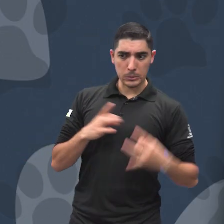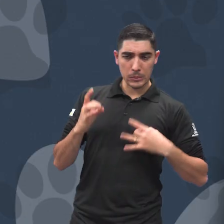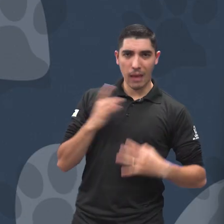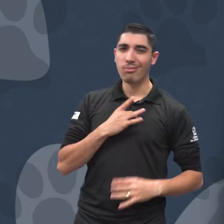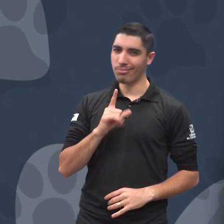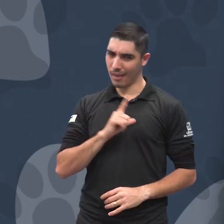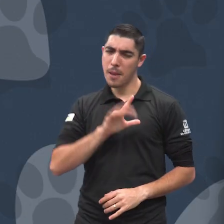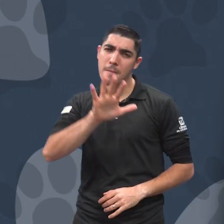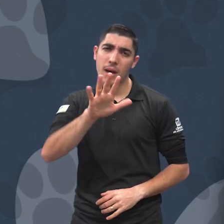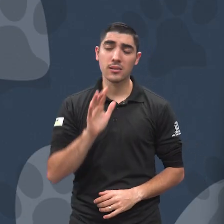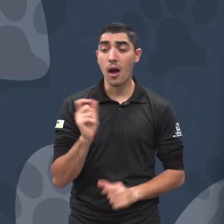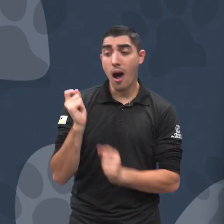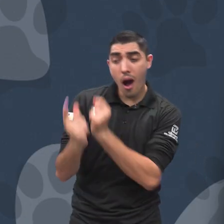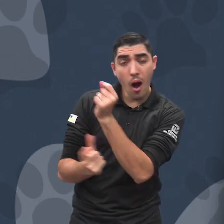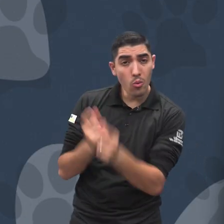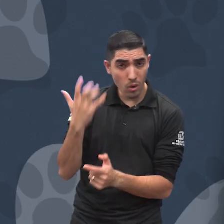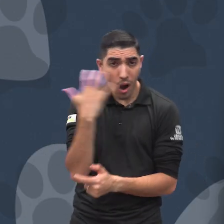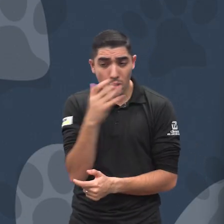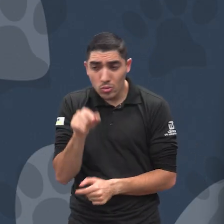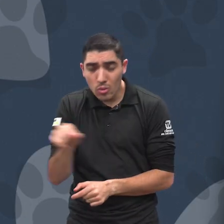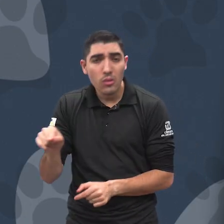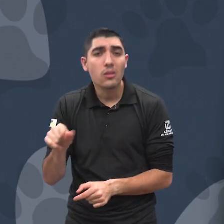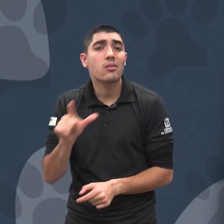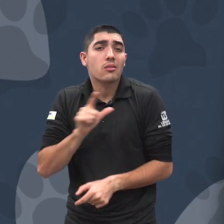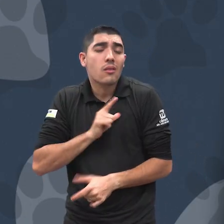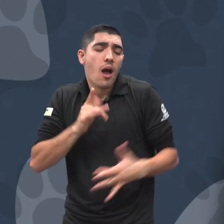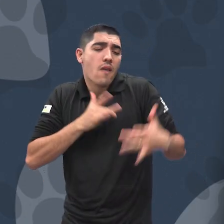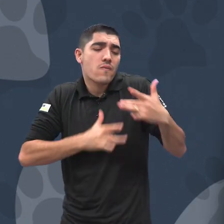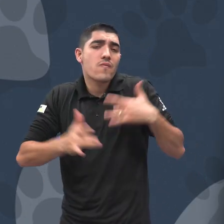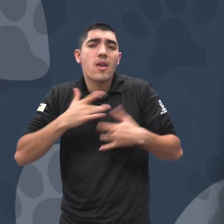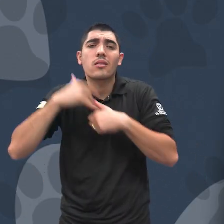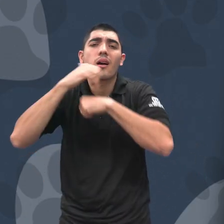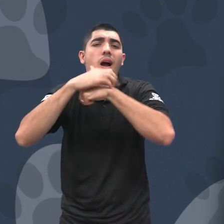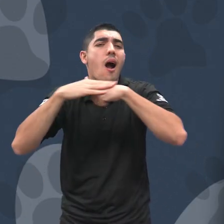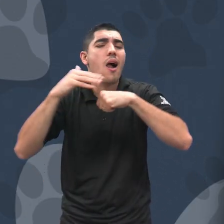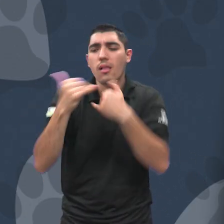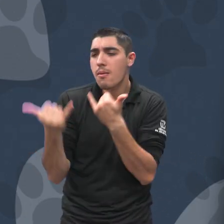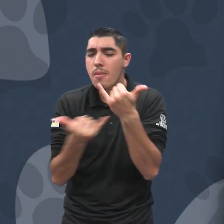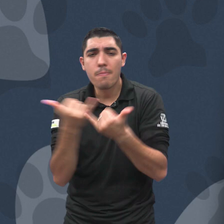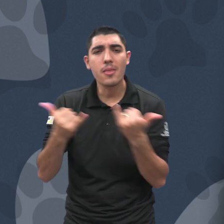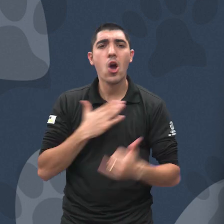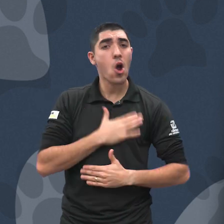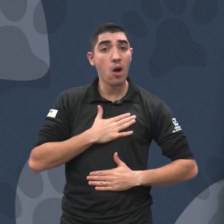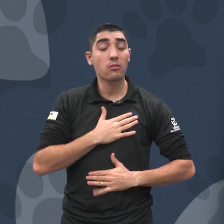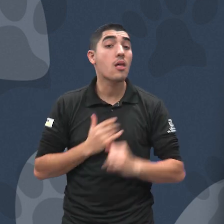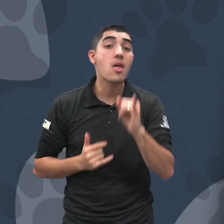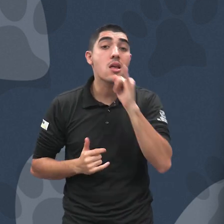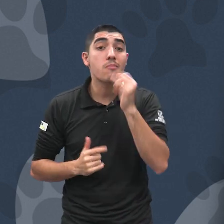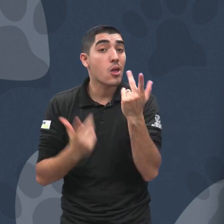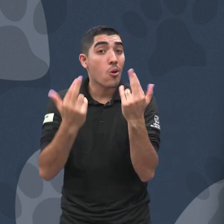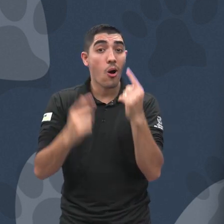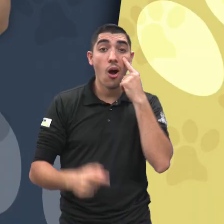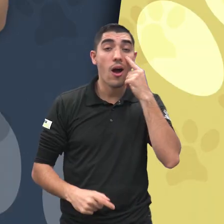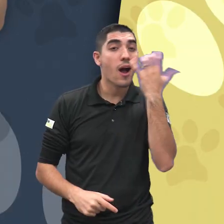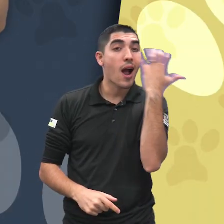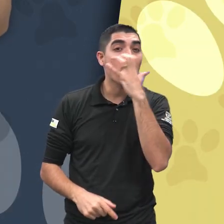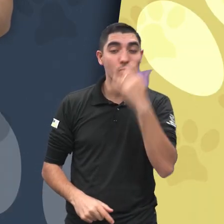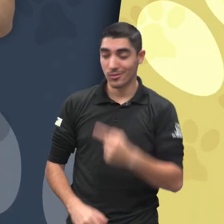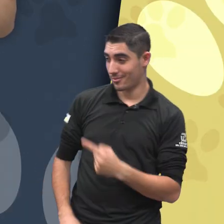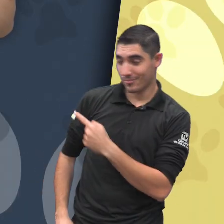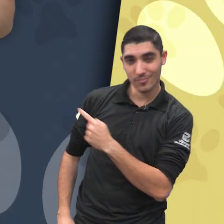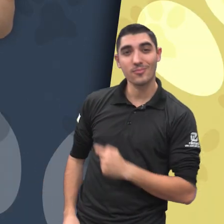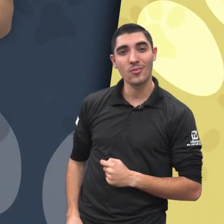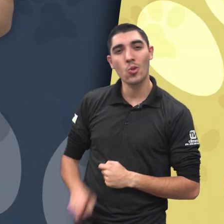algumas pessoas, mas muitos deles, minha gente, se destacam justamente por serem muito afetuosos, gentis e brincalhões. É